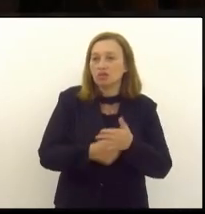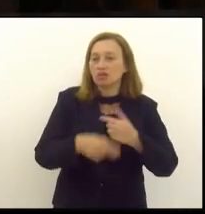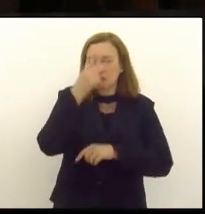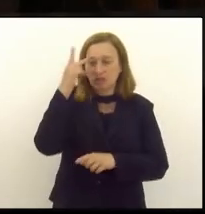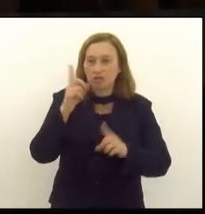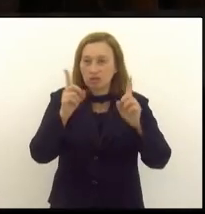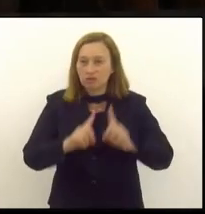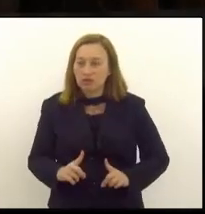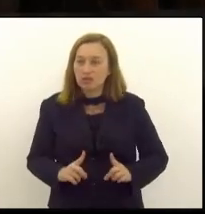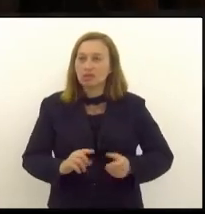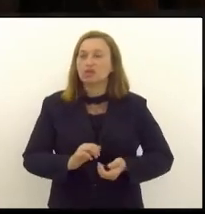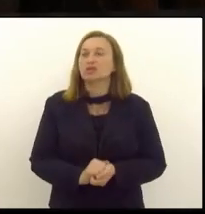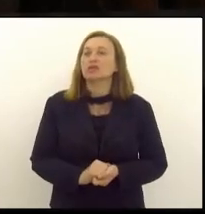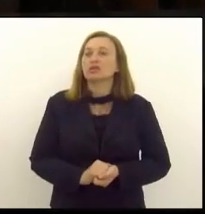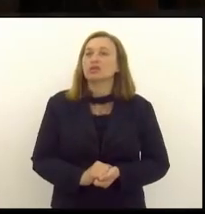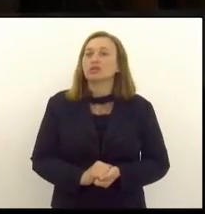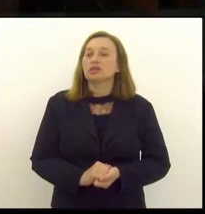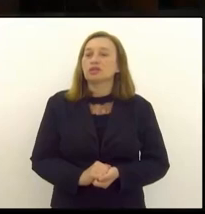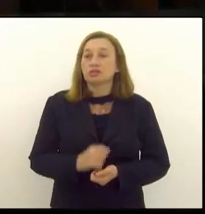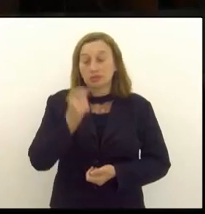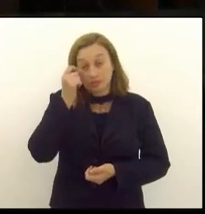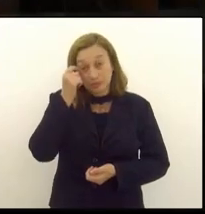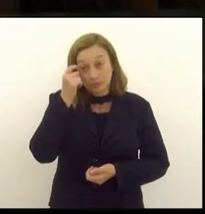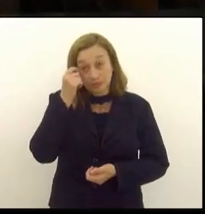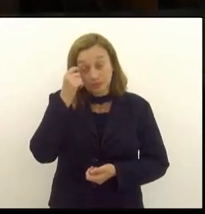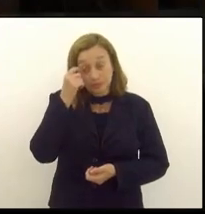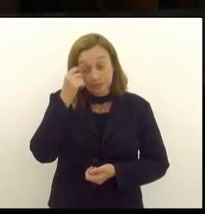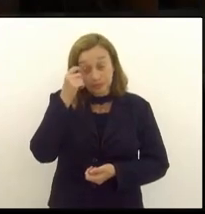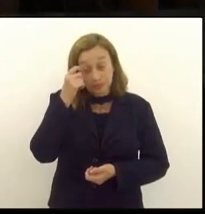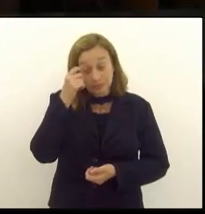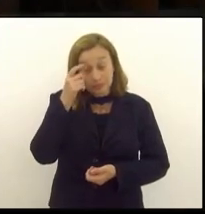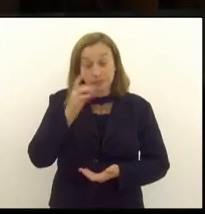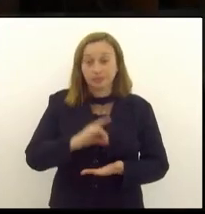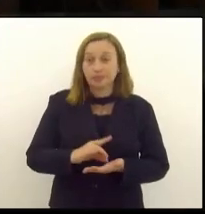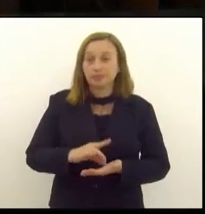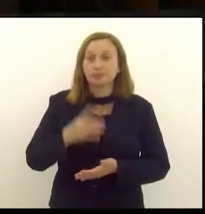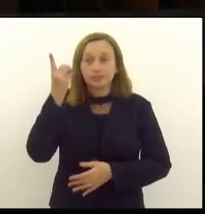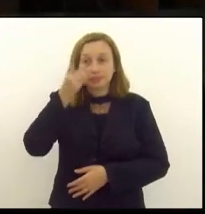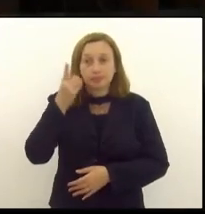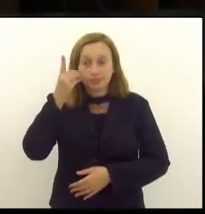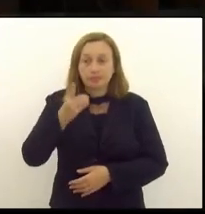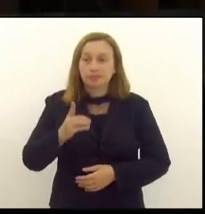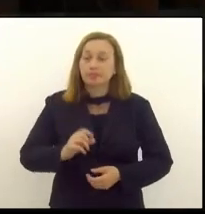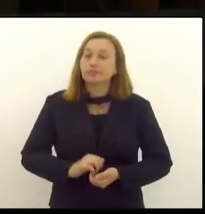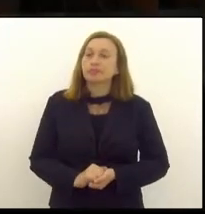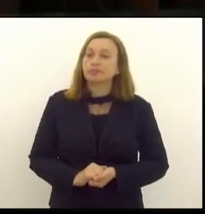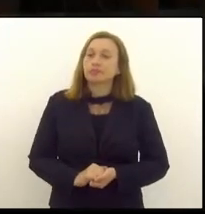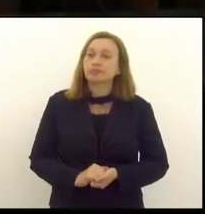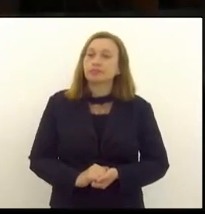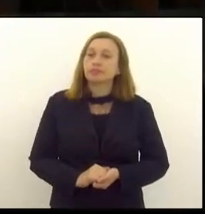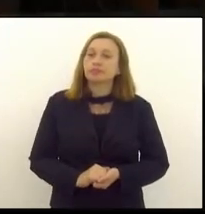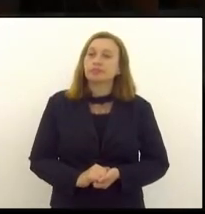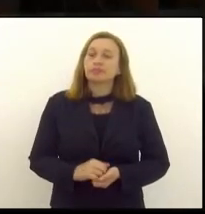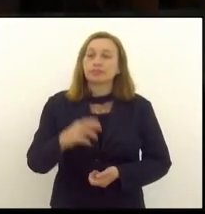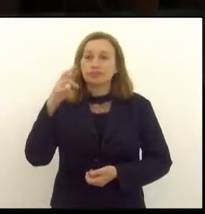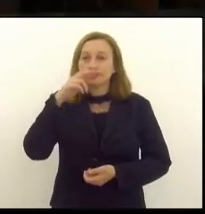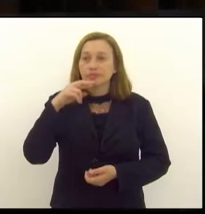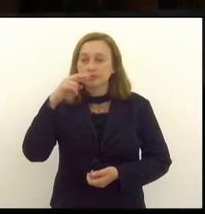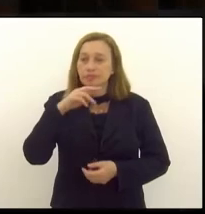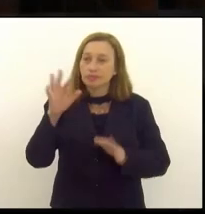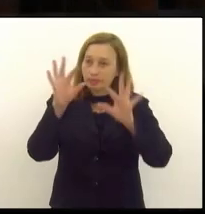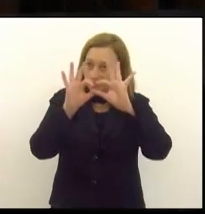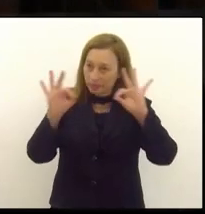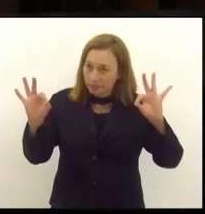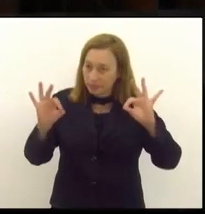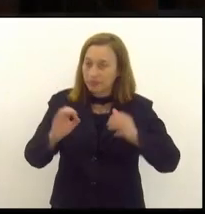aprendizes no mercado de trabalho. A verdade, deputado, é que atribui-se, né, a Tiradentes a frase